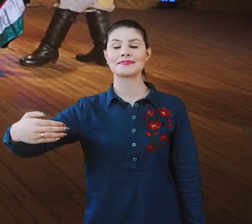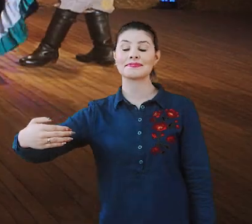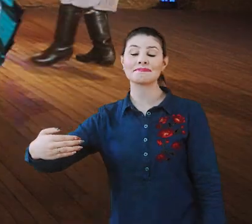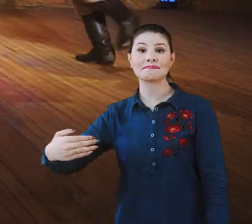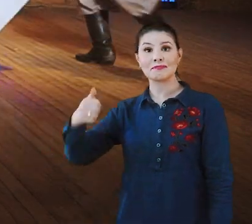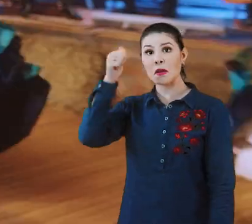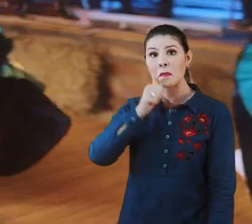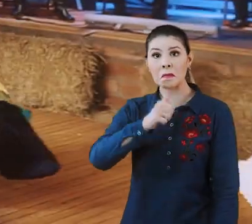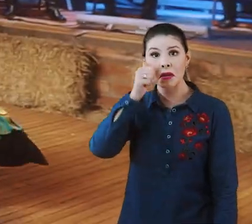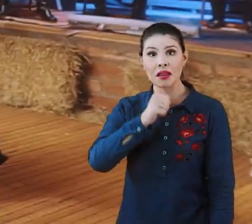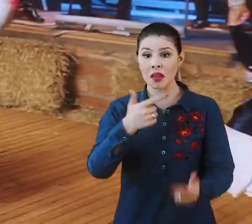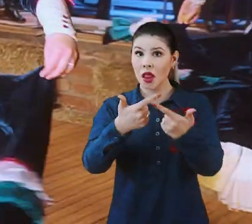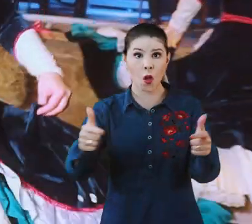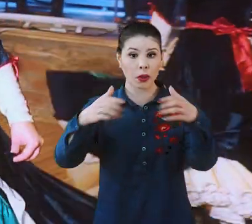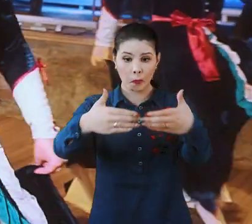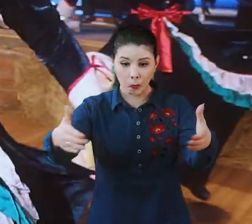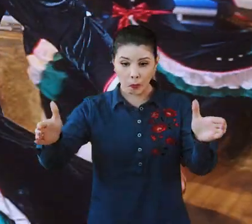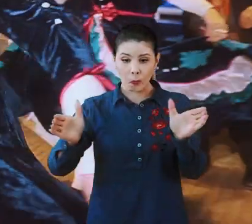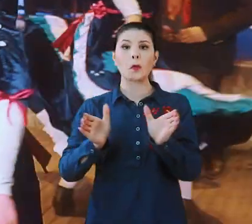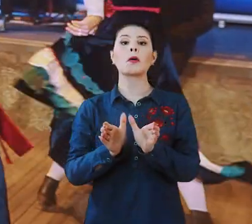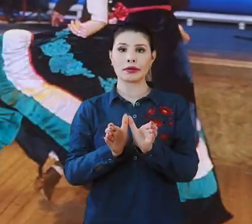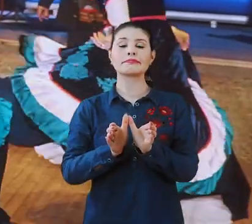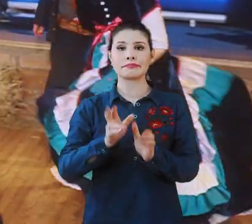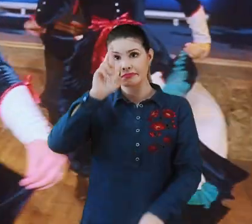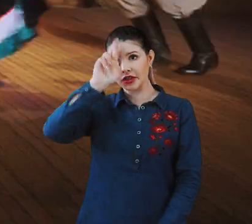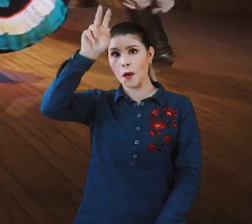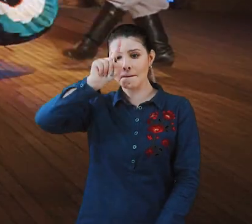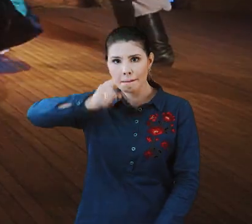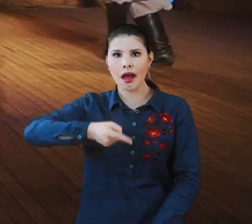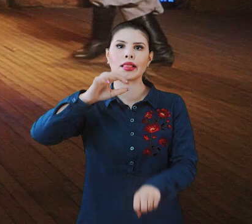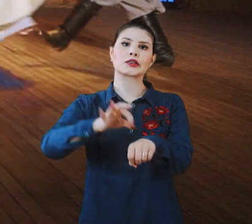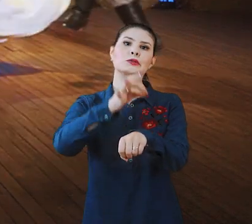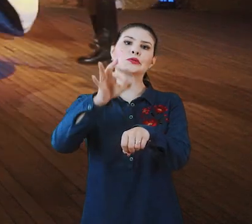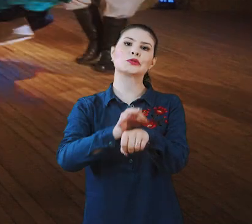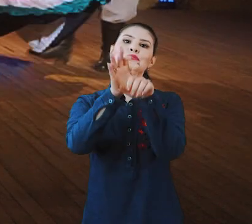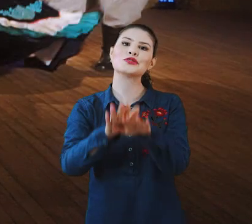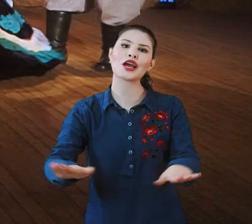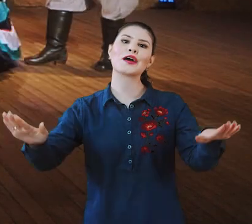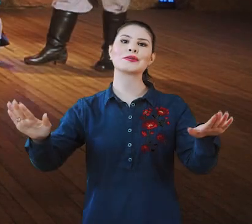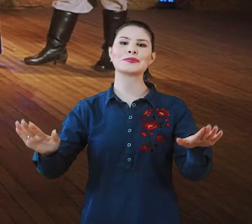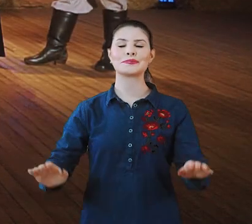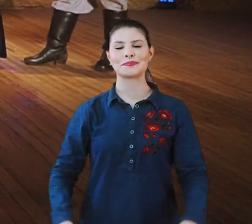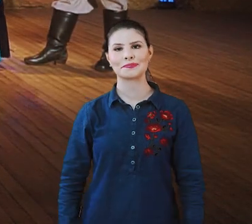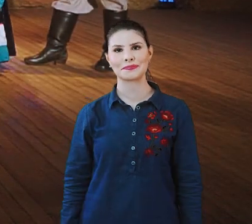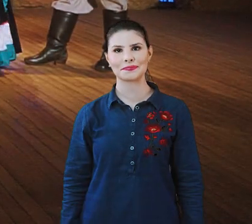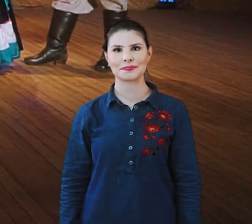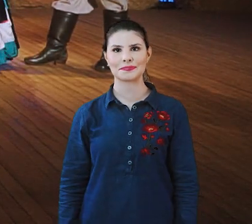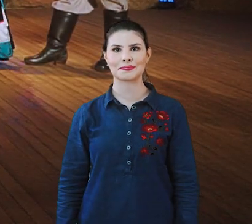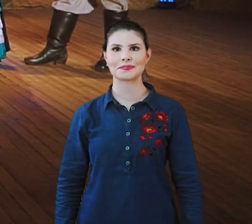coração. Moça que não tem balaio, sim, a bota costura no chão.